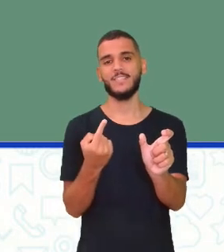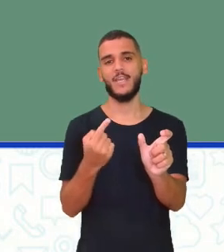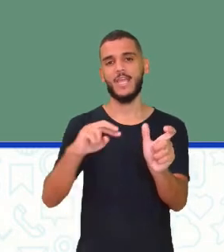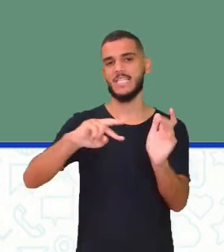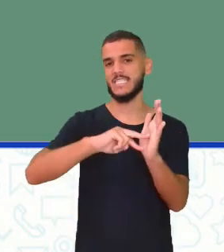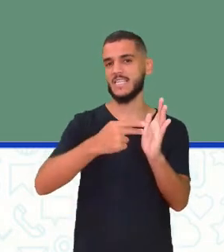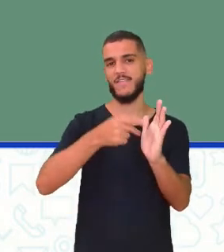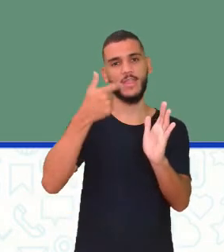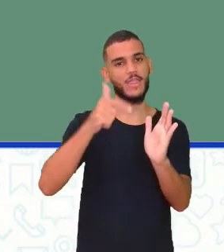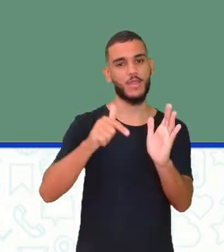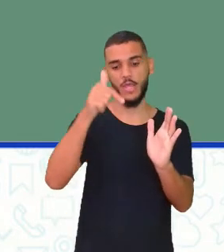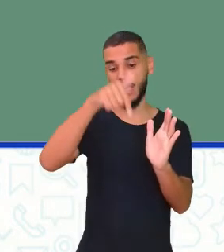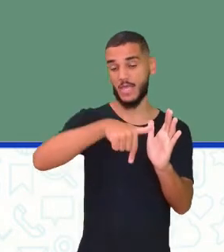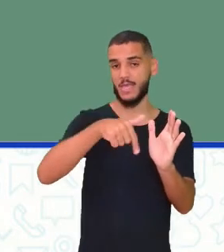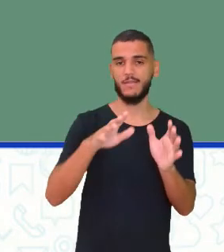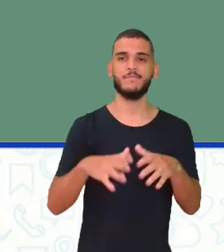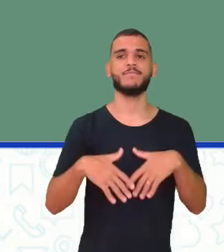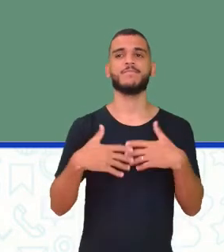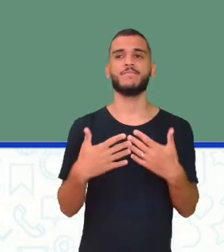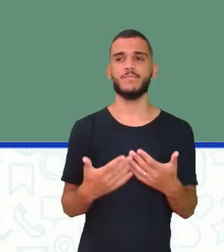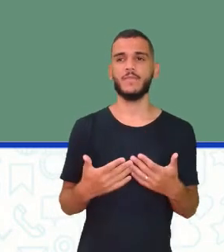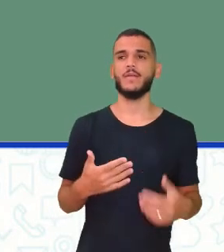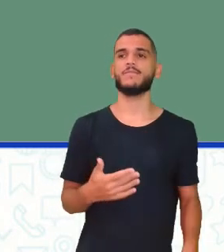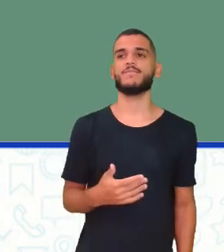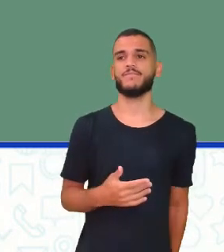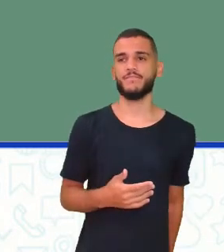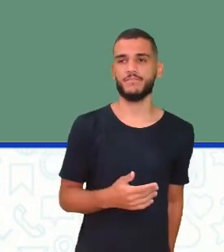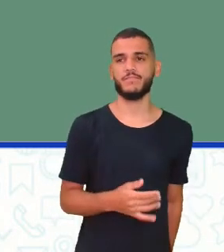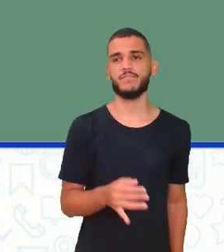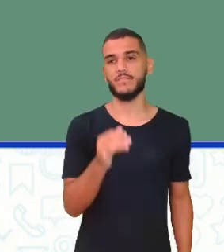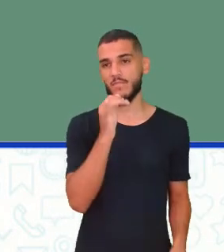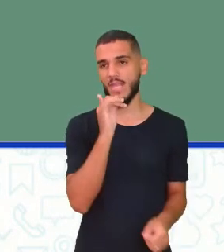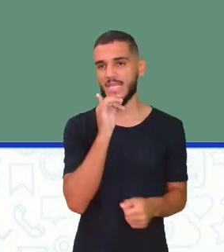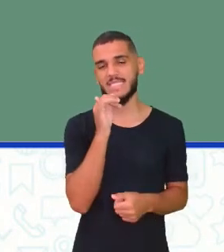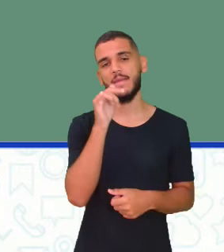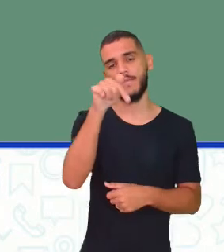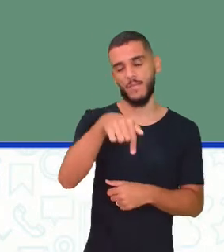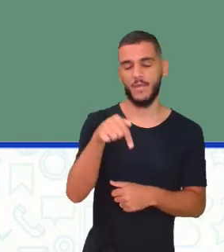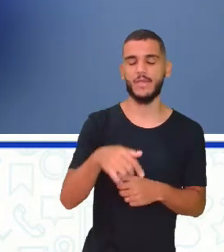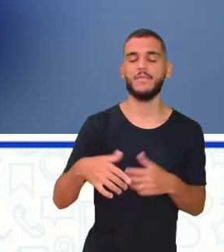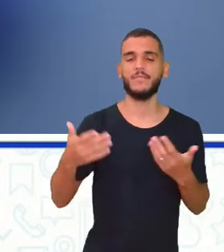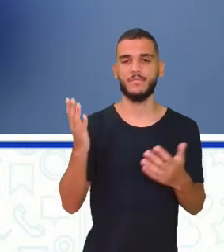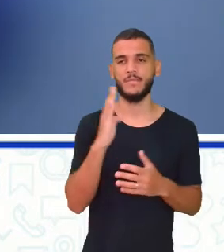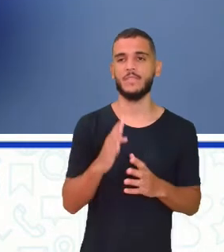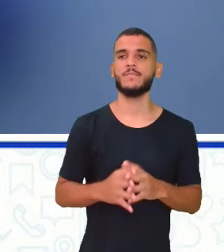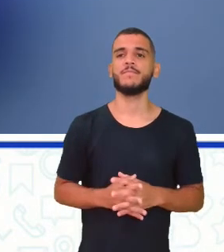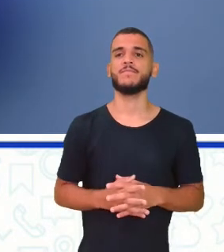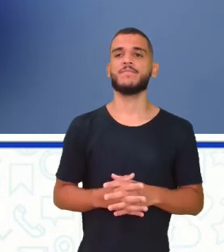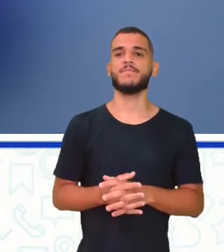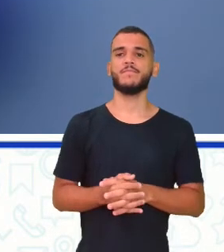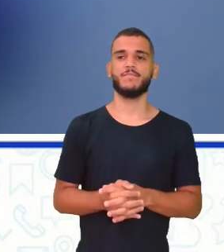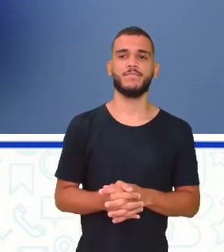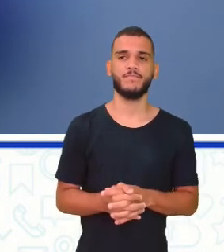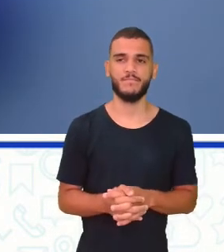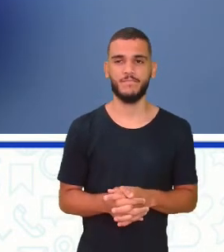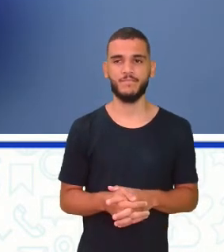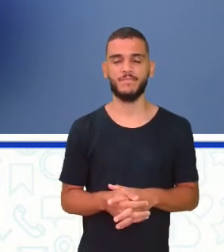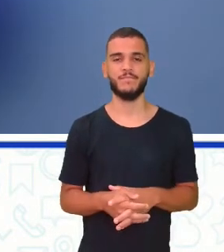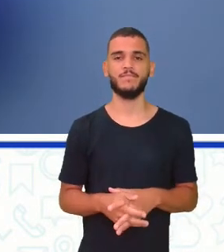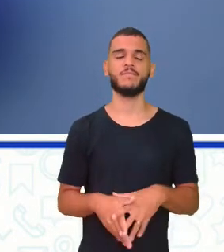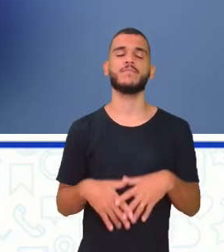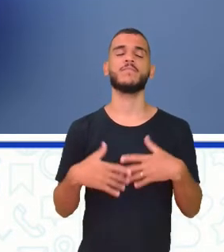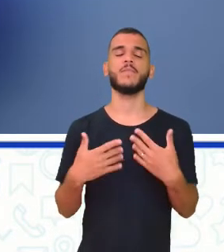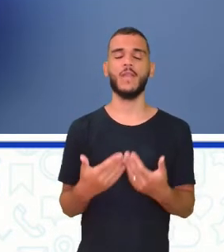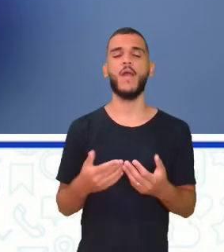Então, vamos lembrar de alguns exemplos, né, de estrangeirismo no Brasil? Então, vejam a